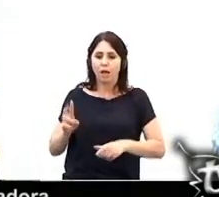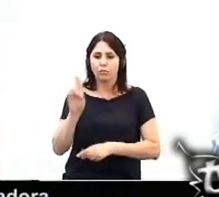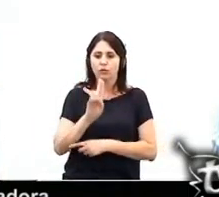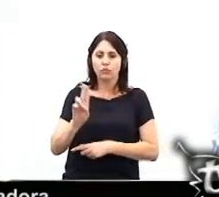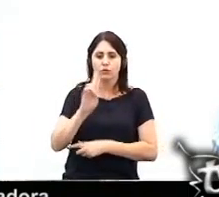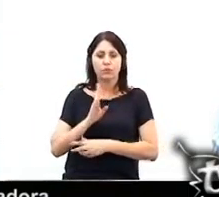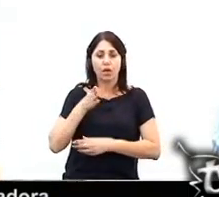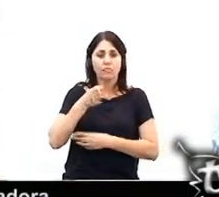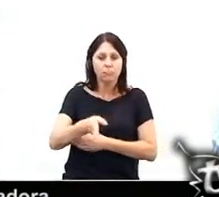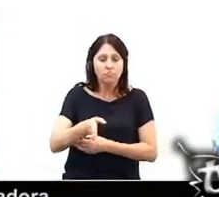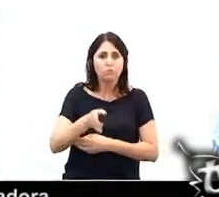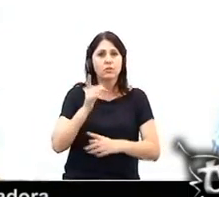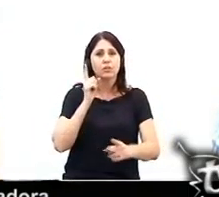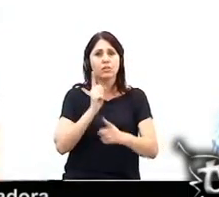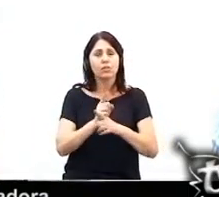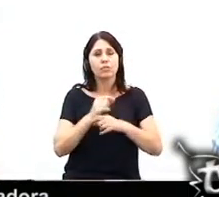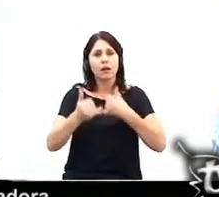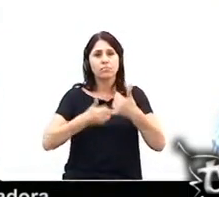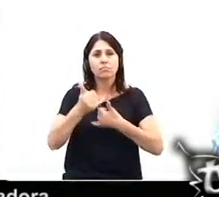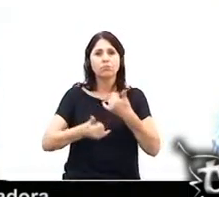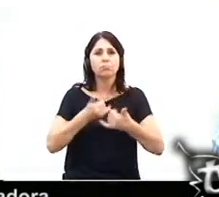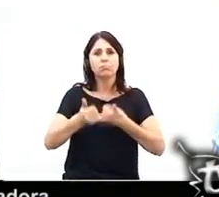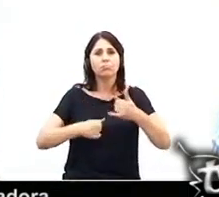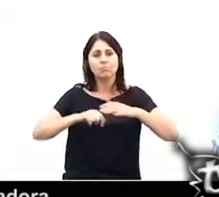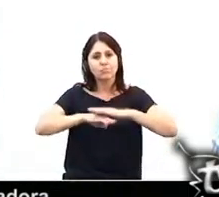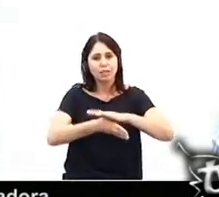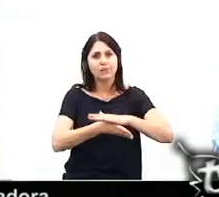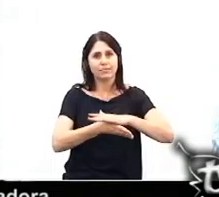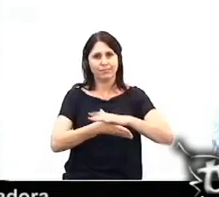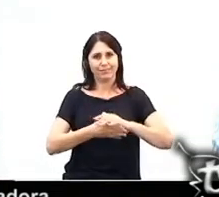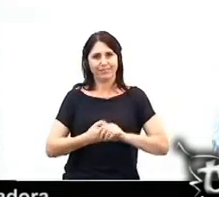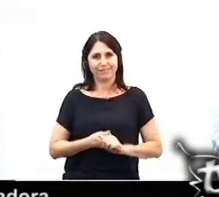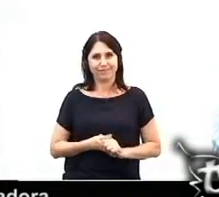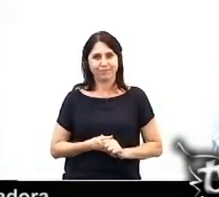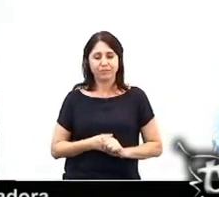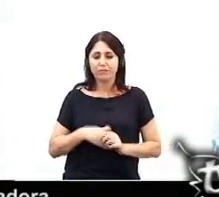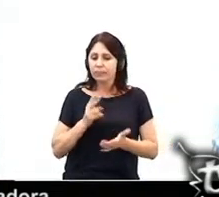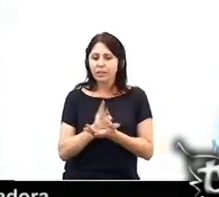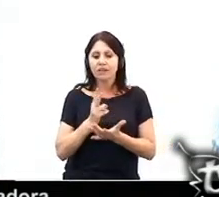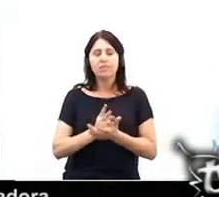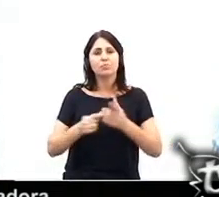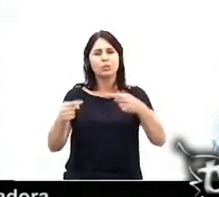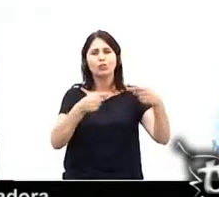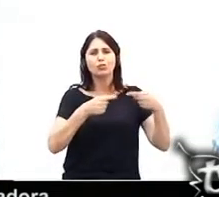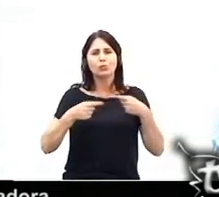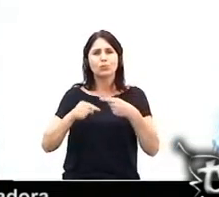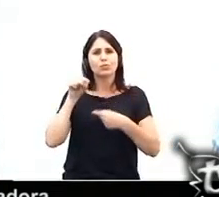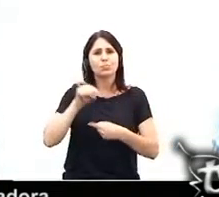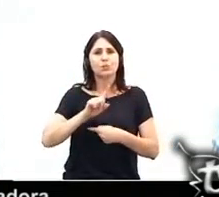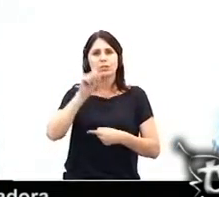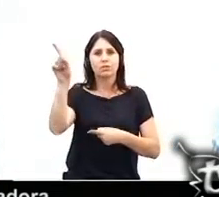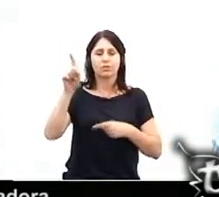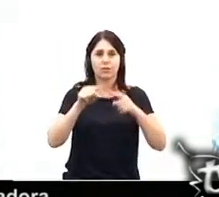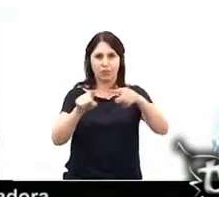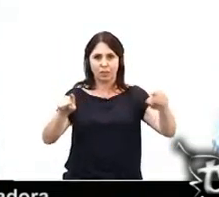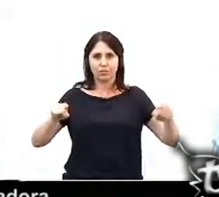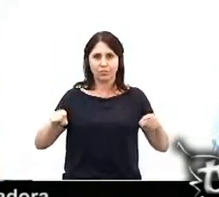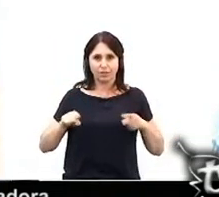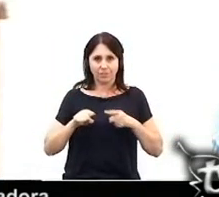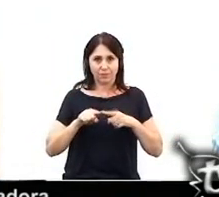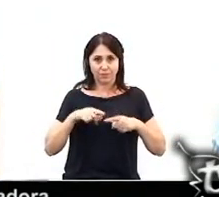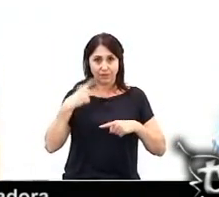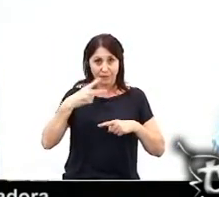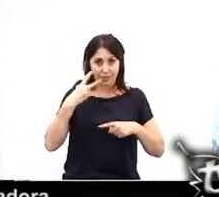areia, né? Cadê isso? Como que a gente vai ocupar esse espaço? Então, isso